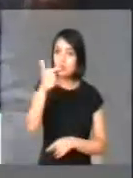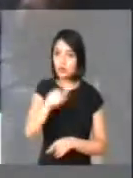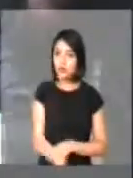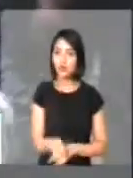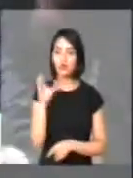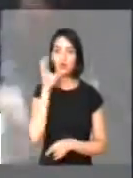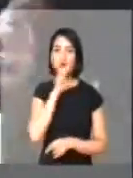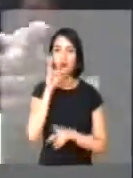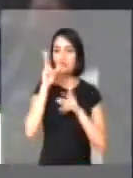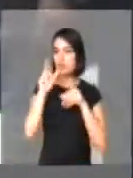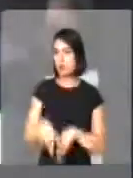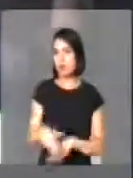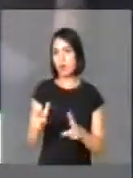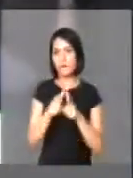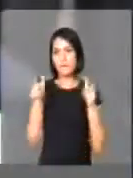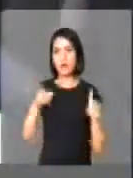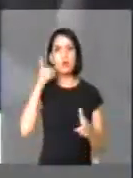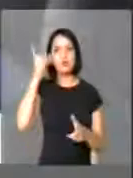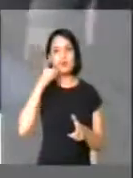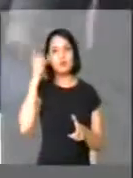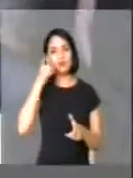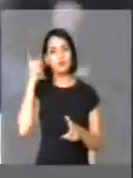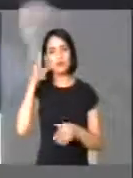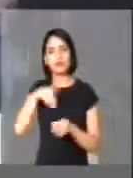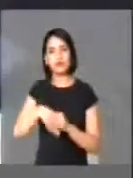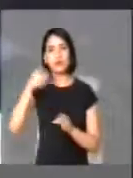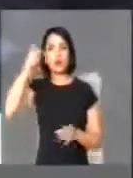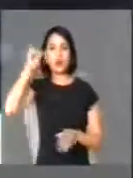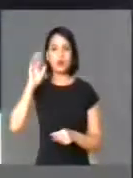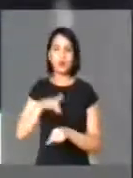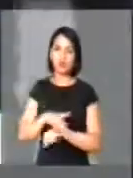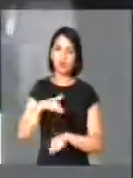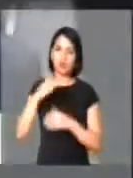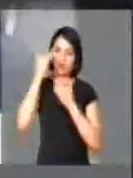vai ser feito por muitos deputados que votaram dessa forma na noite de ontem. Muito obrigado, senhor presidente.